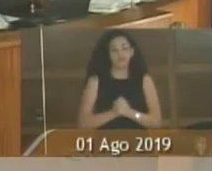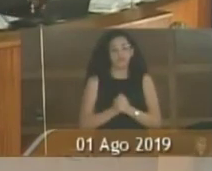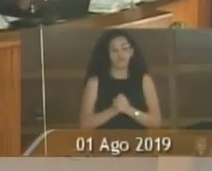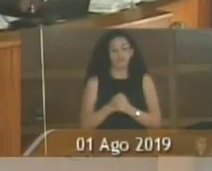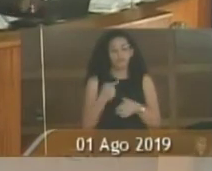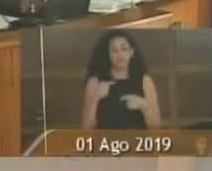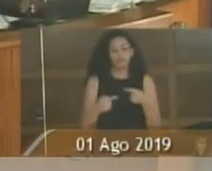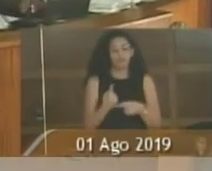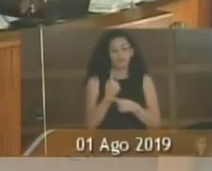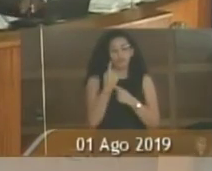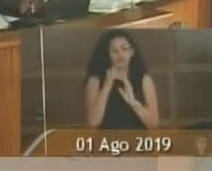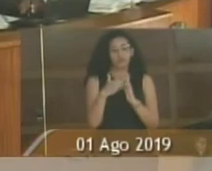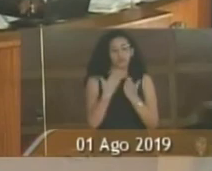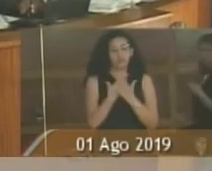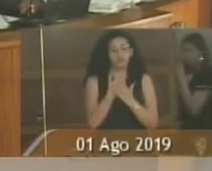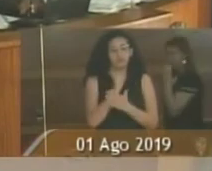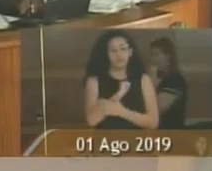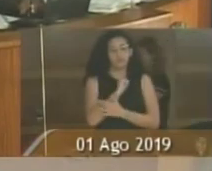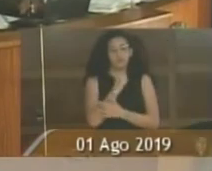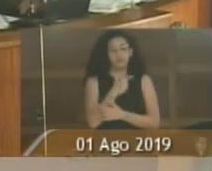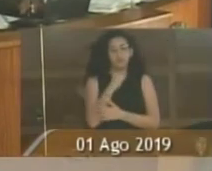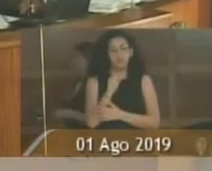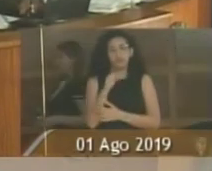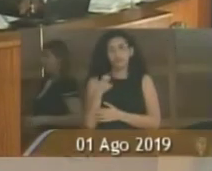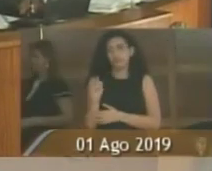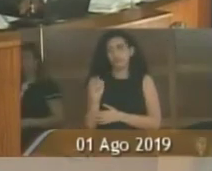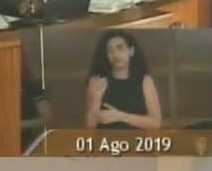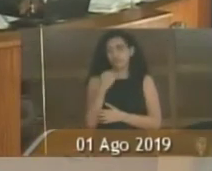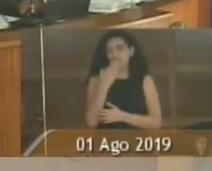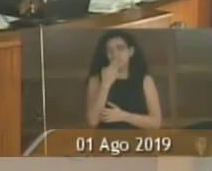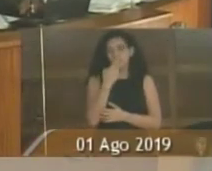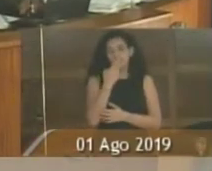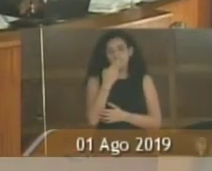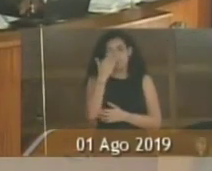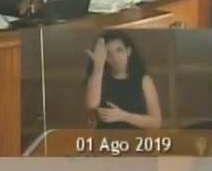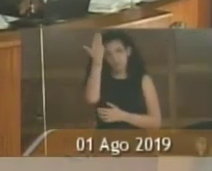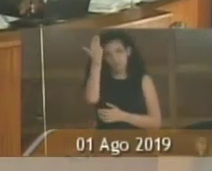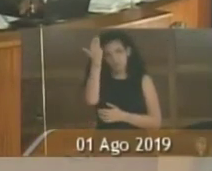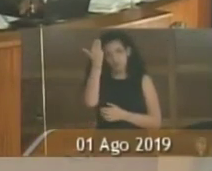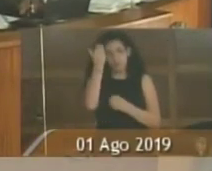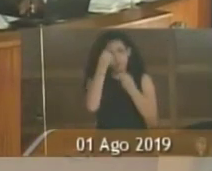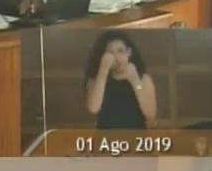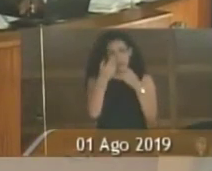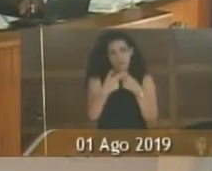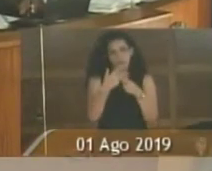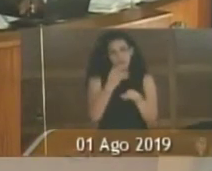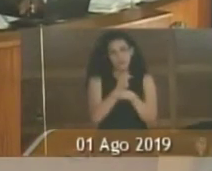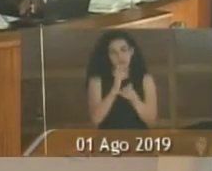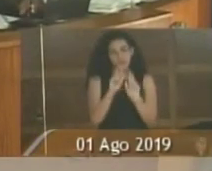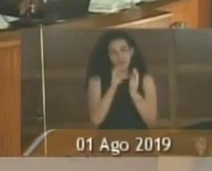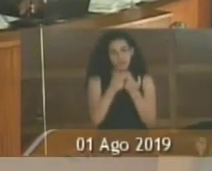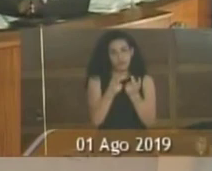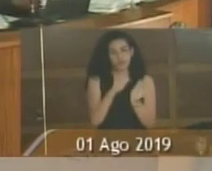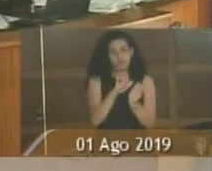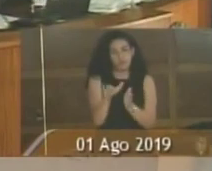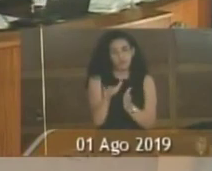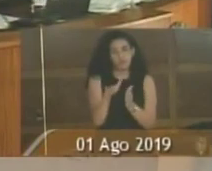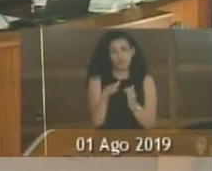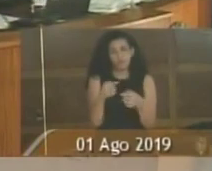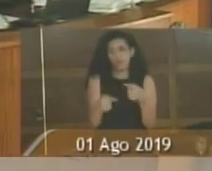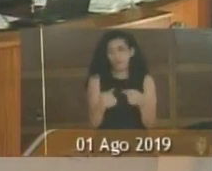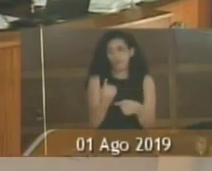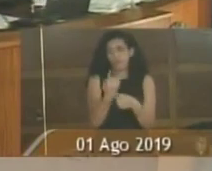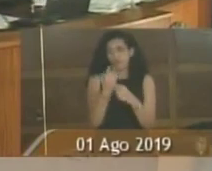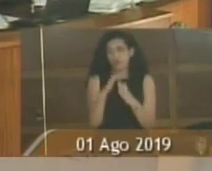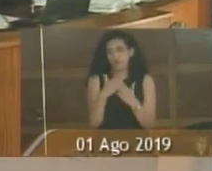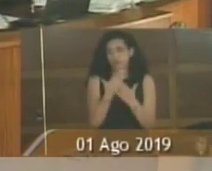Em discussão única, requerimento 258, doutor vereador Marco Coelho, solicitando à mesa diretora seja justificado sua ausência na sessão dia 14 de maio. Em discussão única,